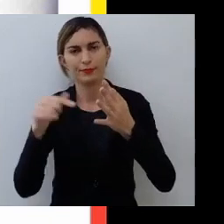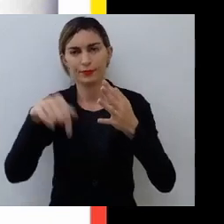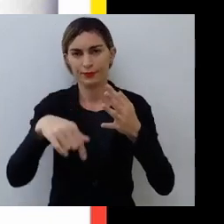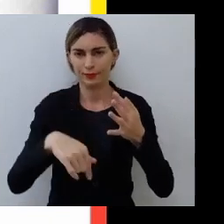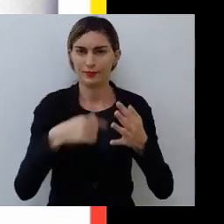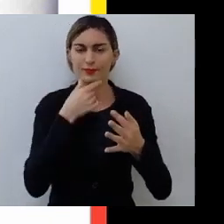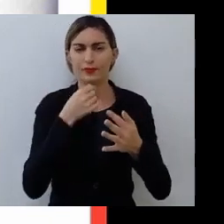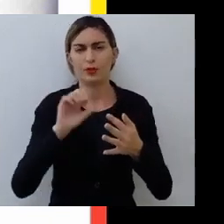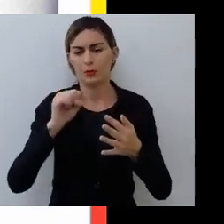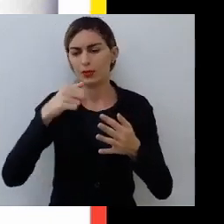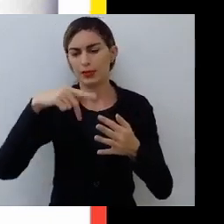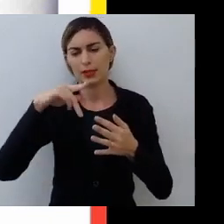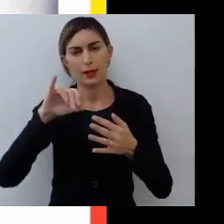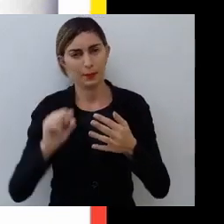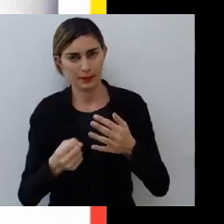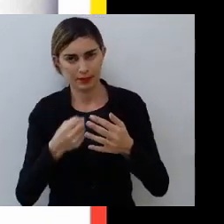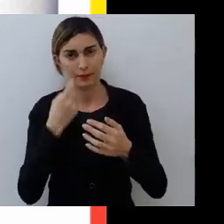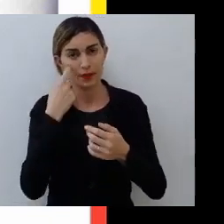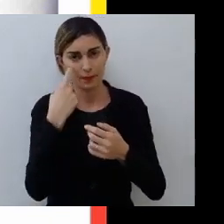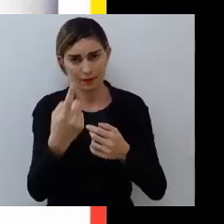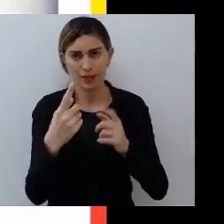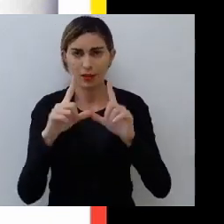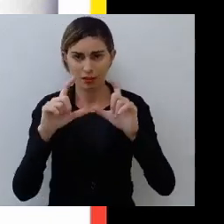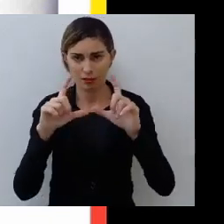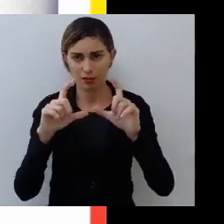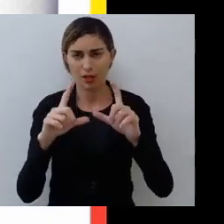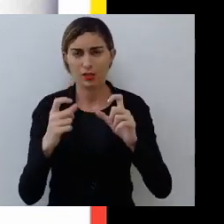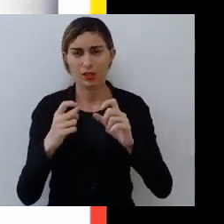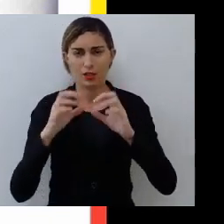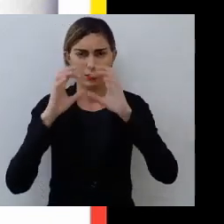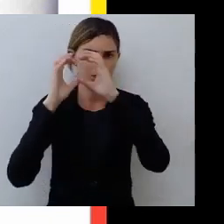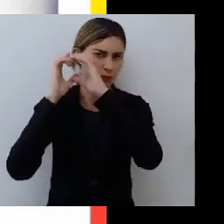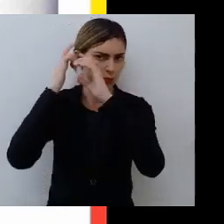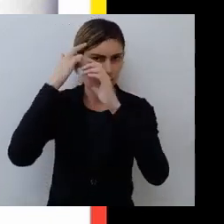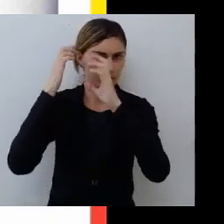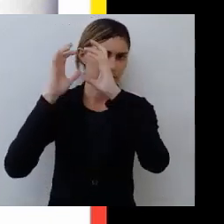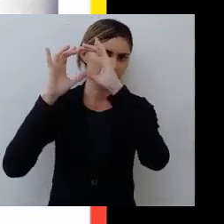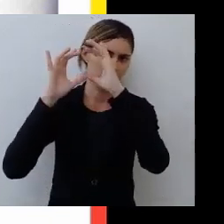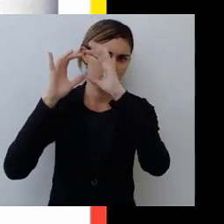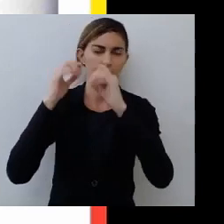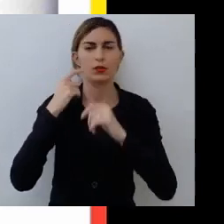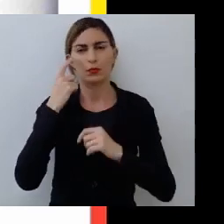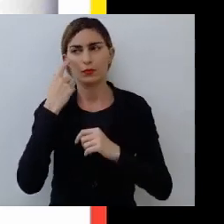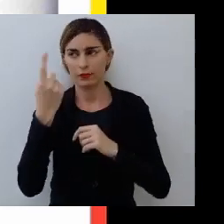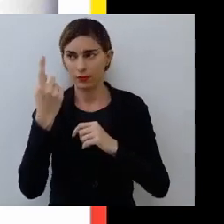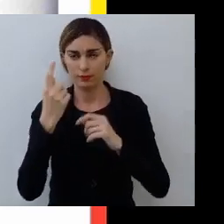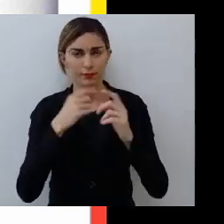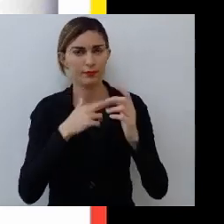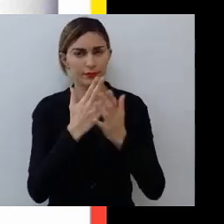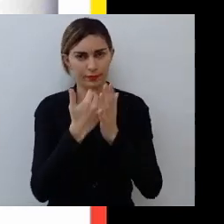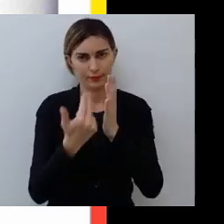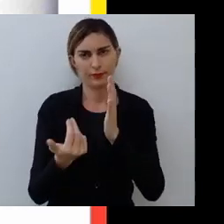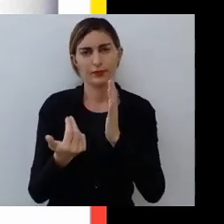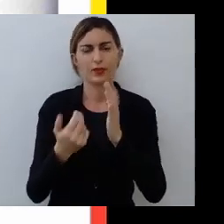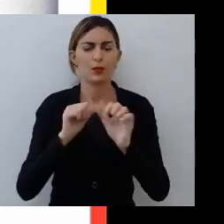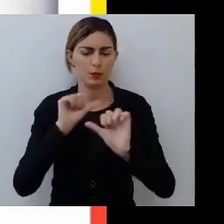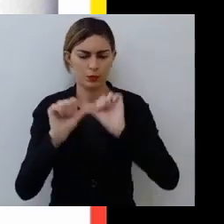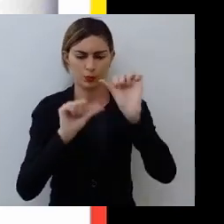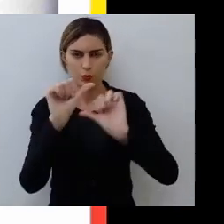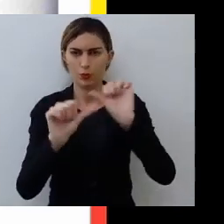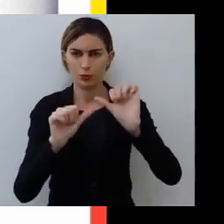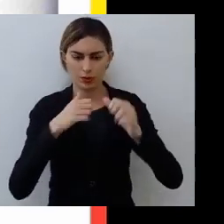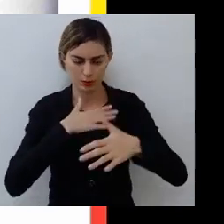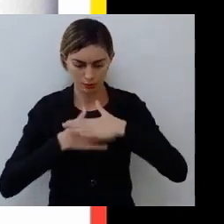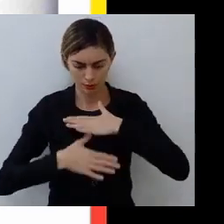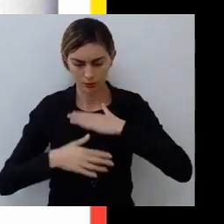sapiens. Fera, presta atenção no desenho do cérebro que está lá em cima. Você vê que, além das mudanças